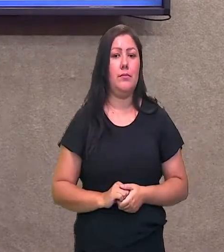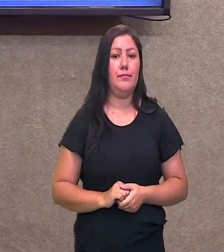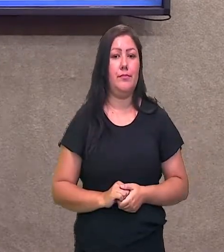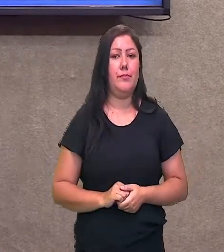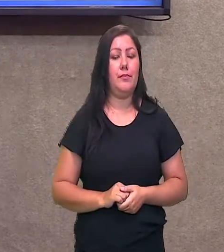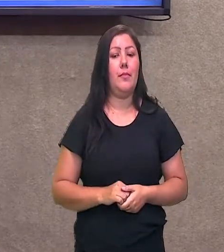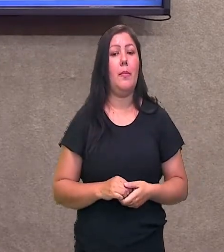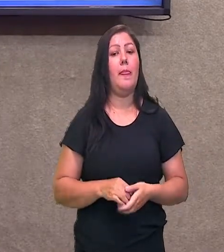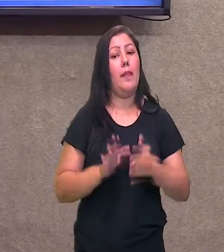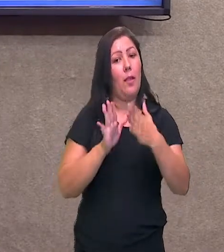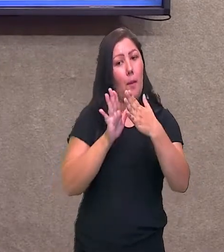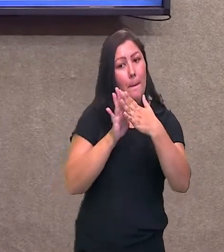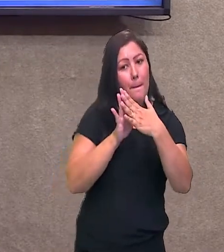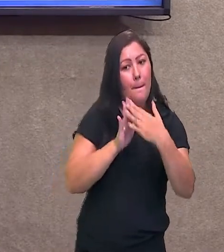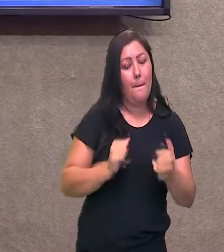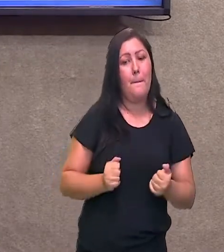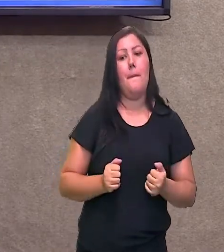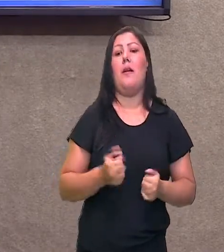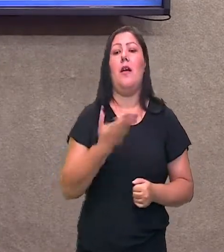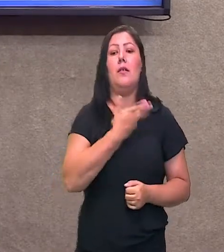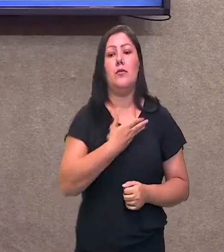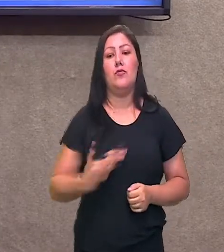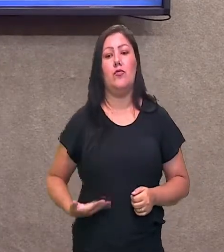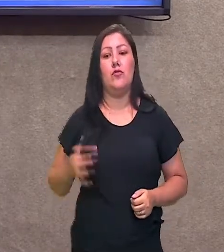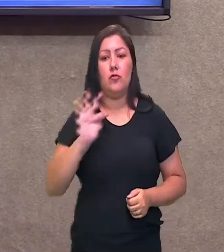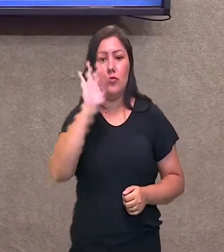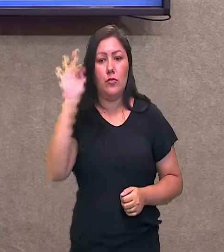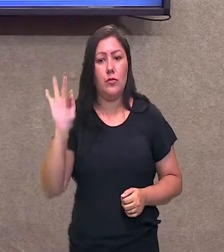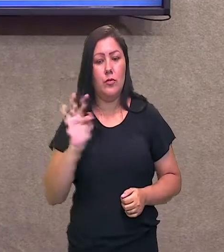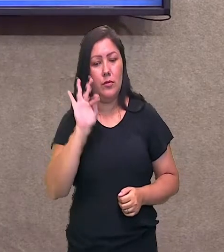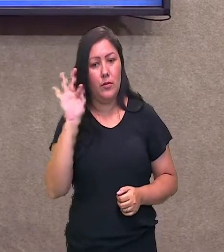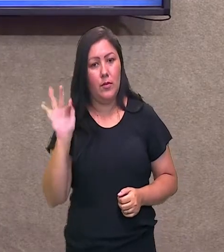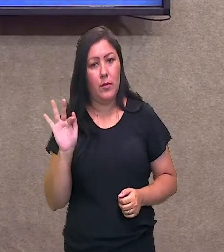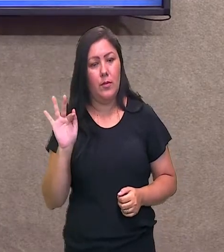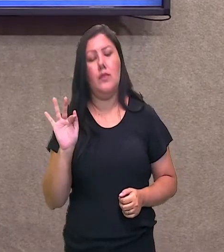pedir para o governo federal para fazer isso.